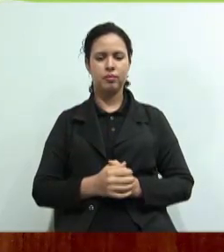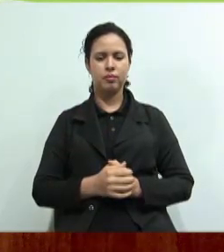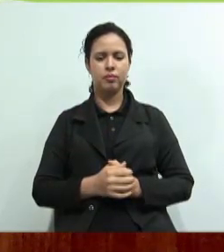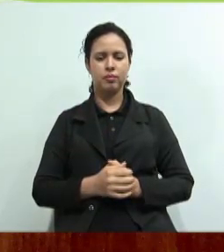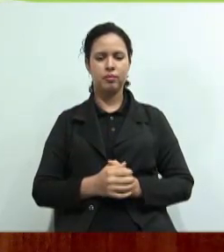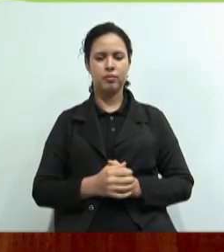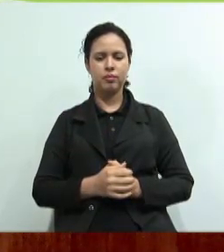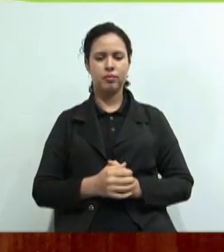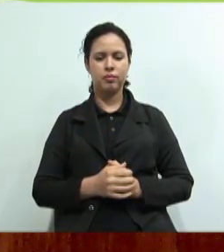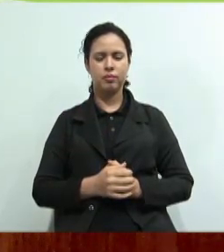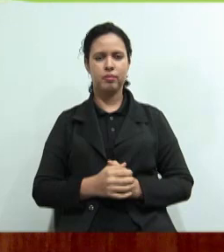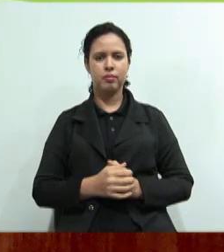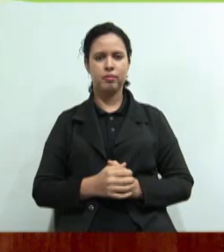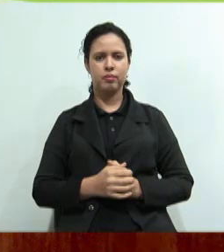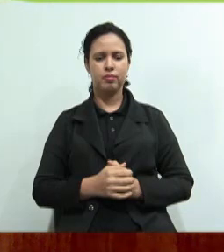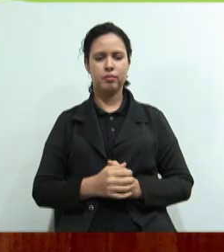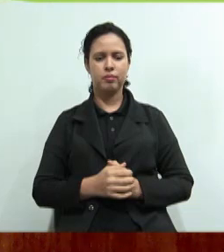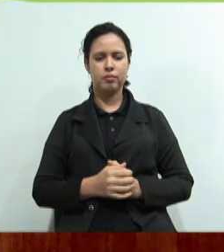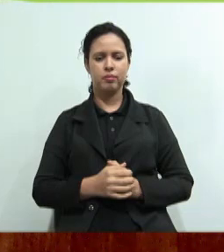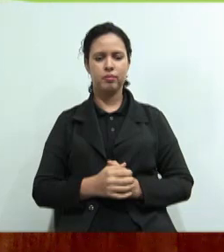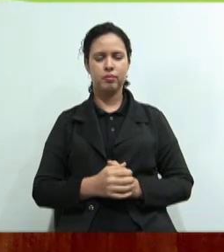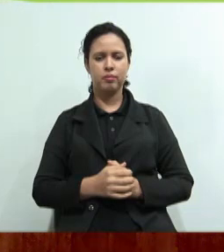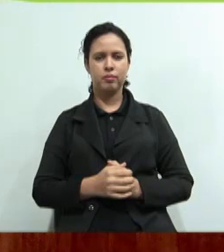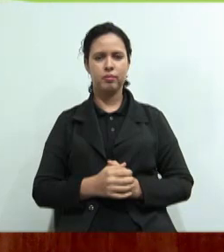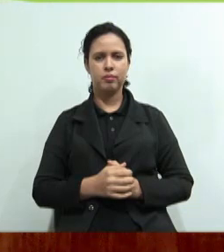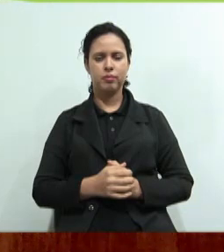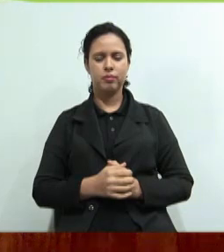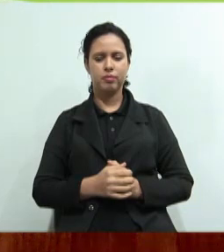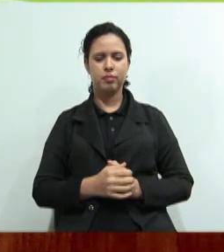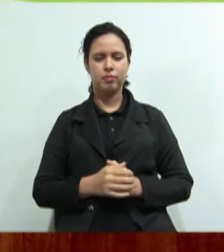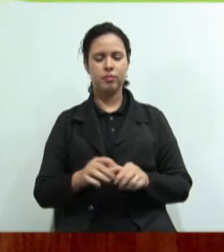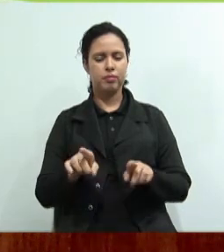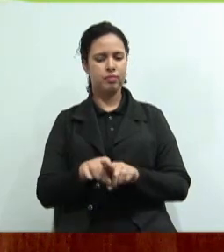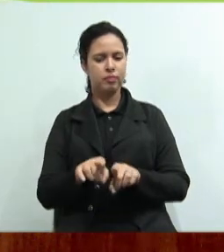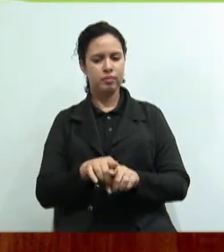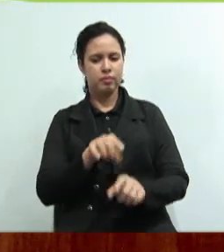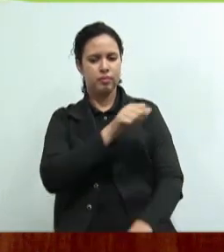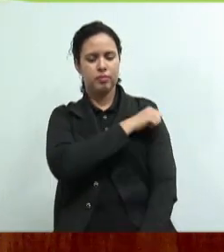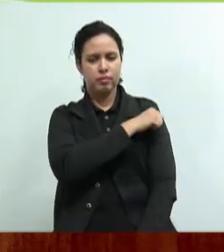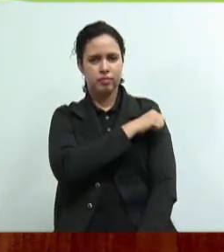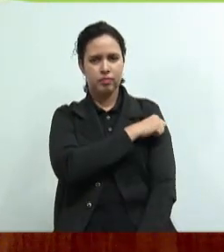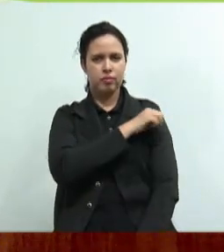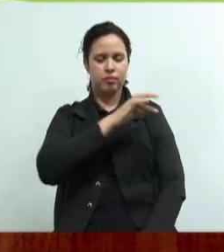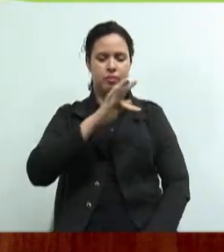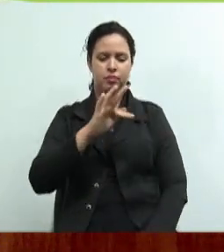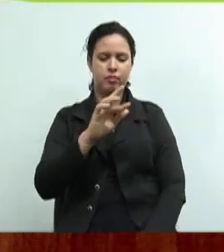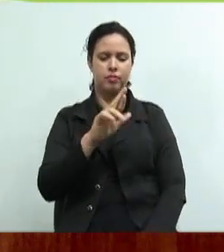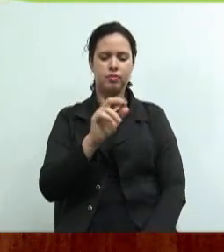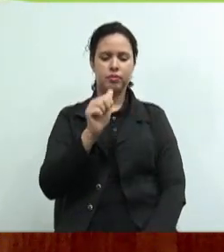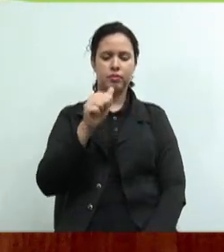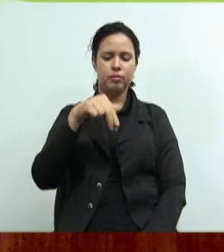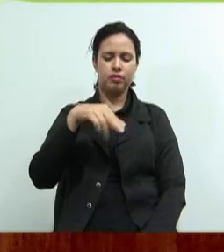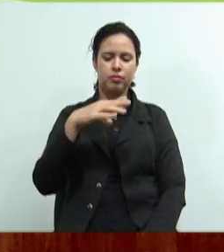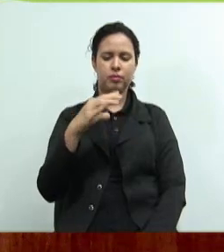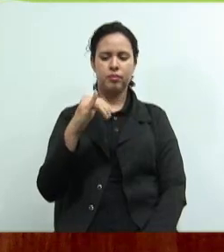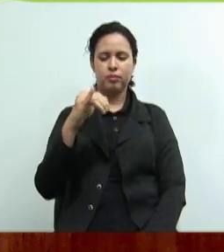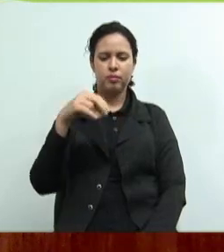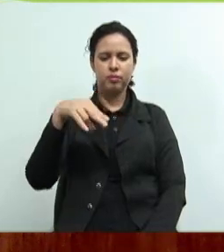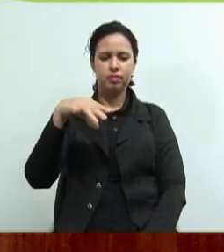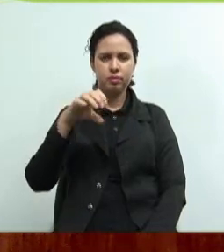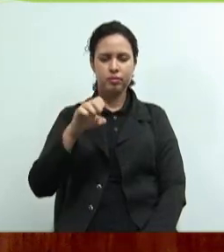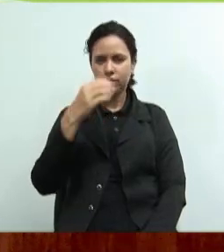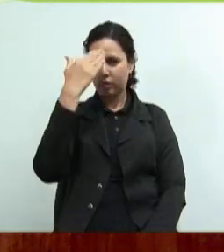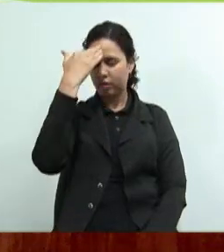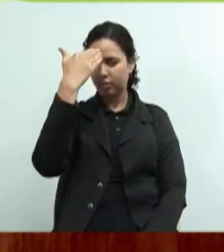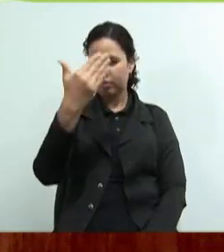e vamos ver se tem mais alguma escola, e da aluna Francine, da Escola Jaime Peixoto de Extrema. Muito